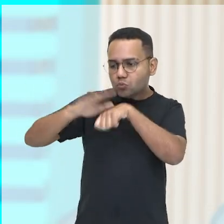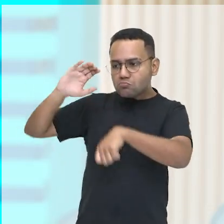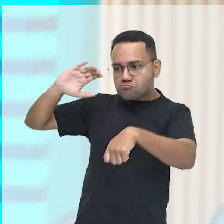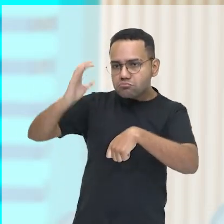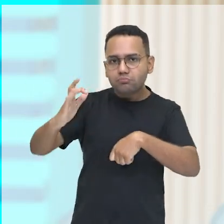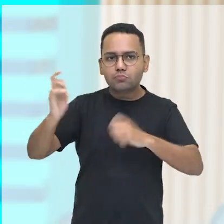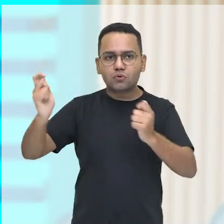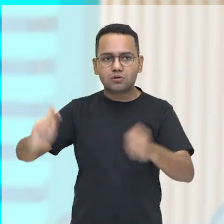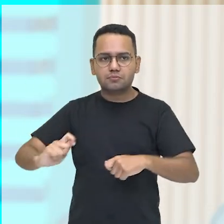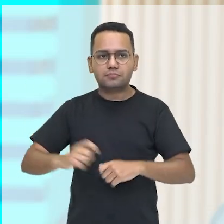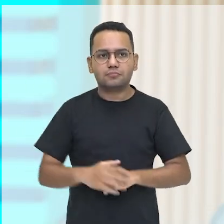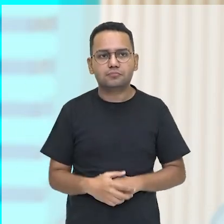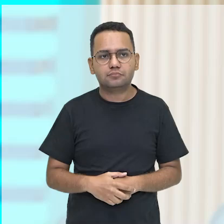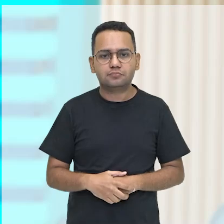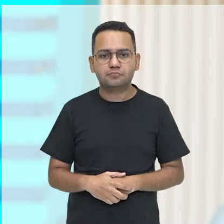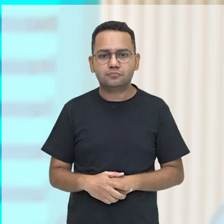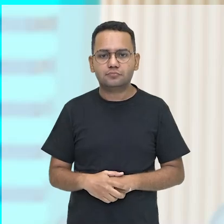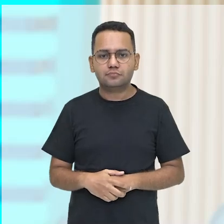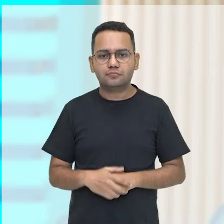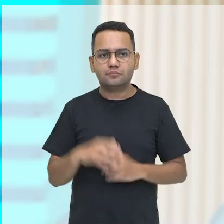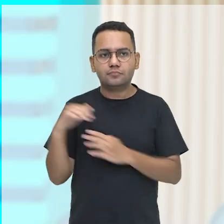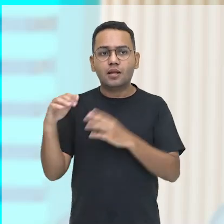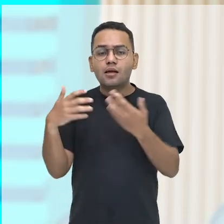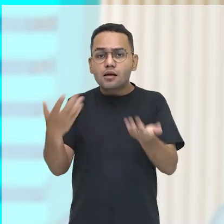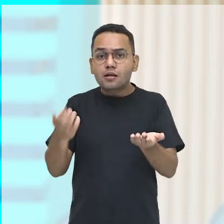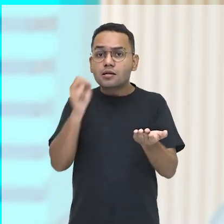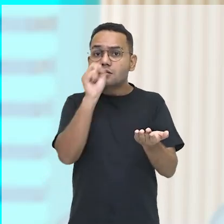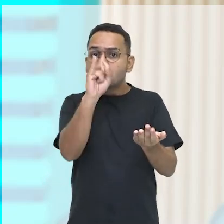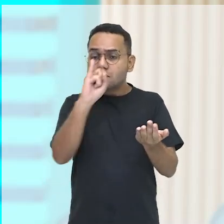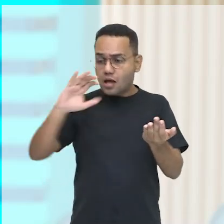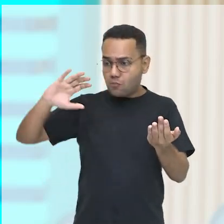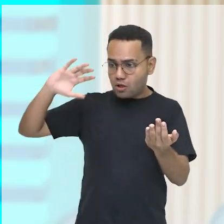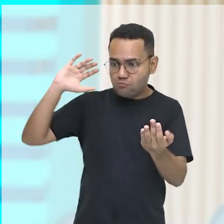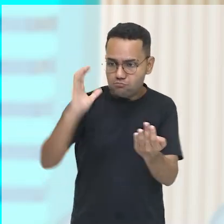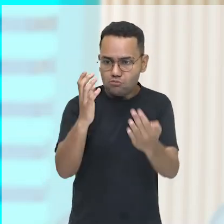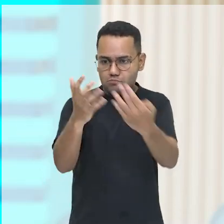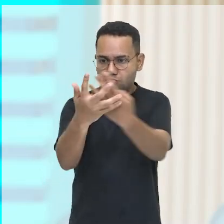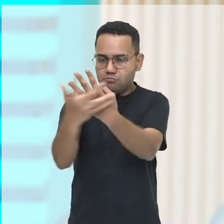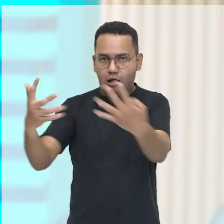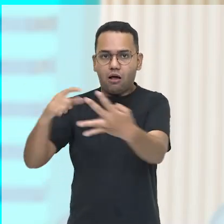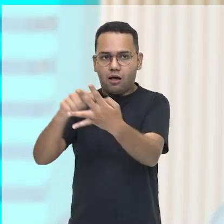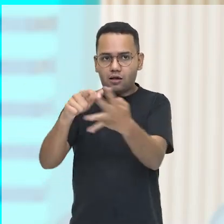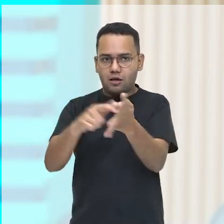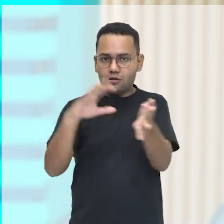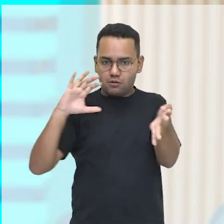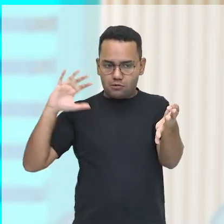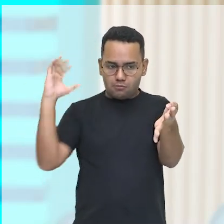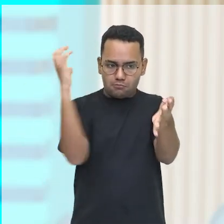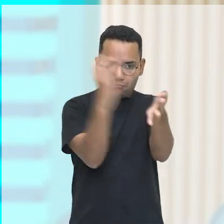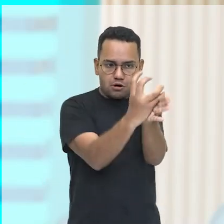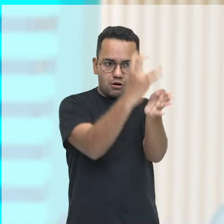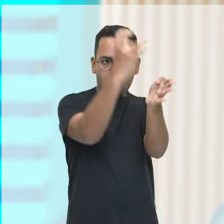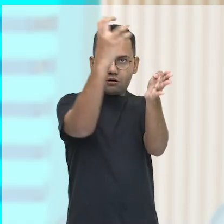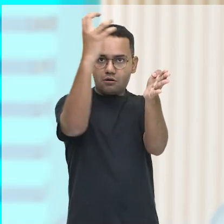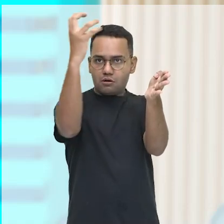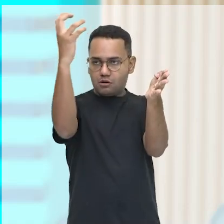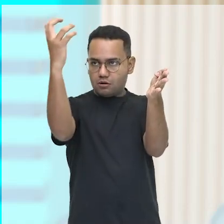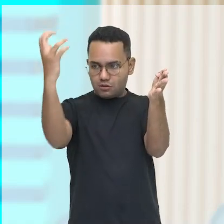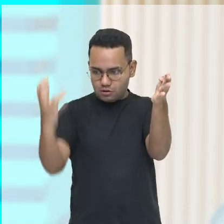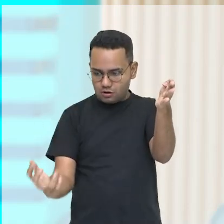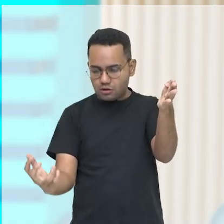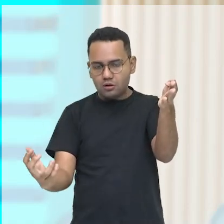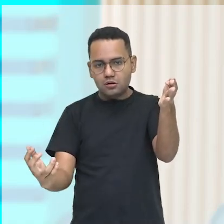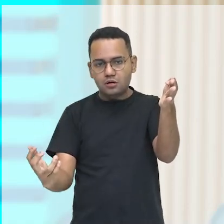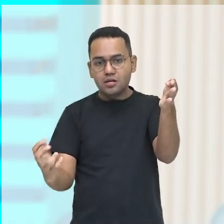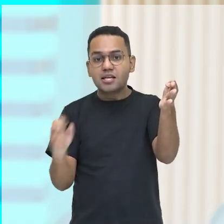importante. Quando a bola é arremessada e ela bate no quadro de remissão, ela volta.